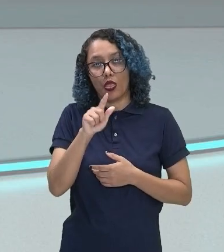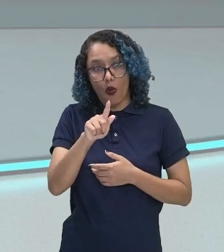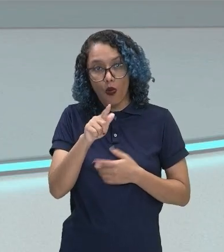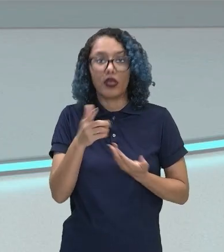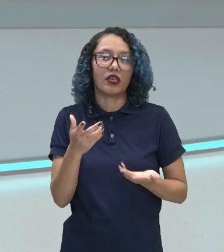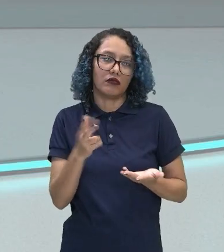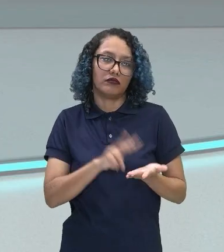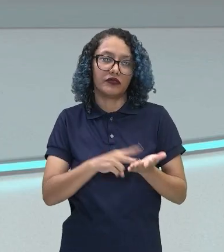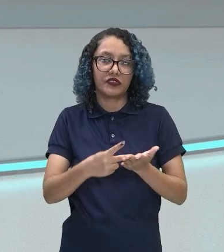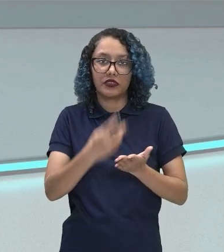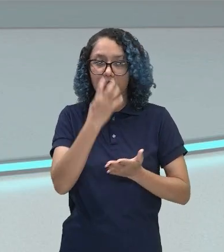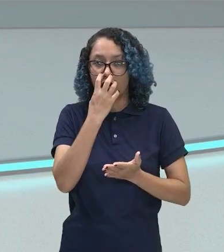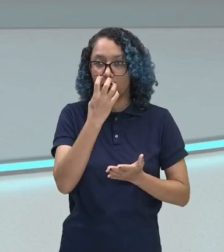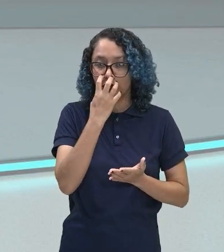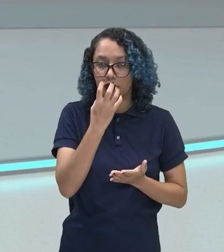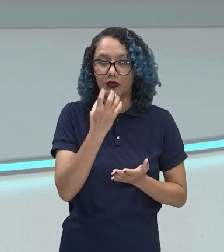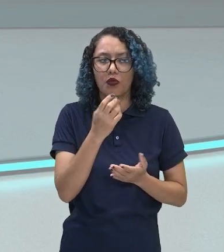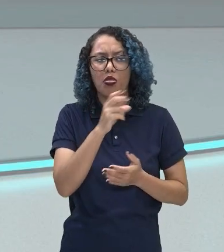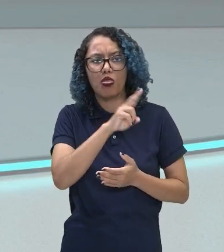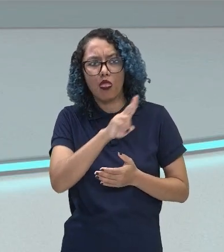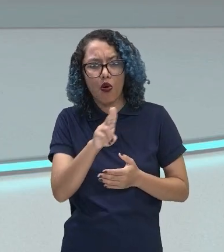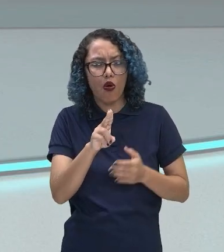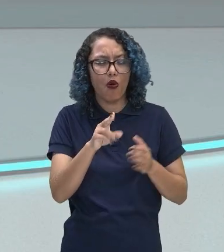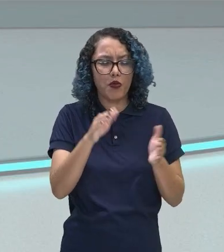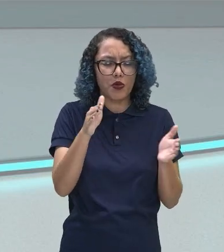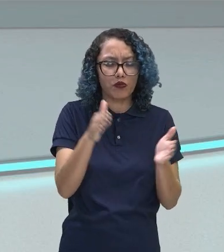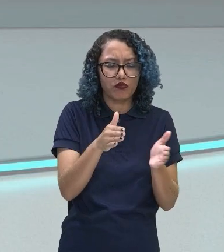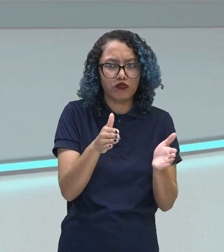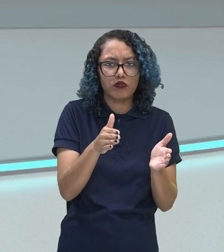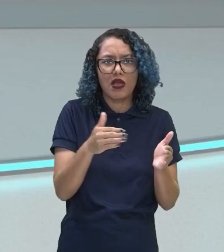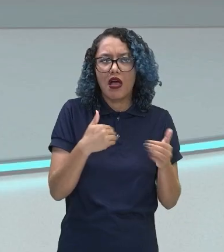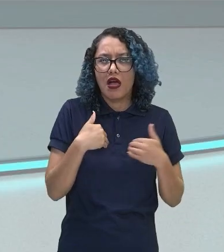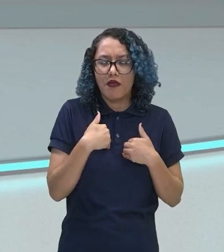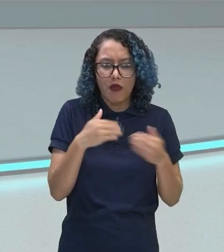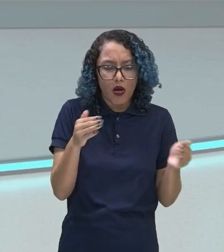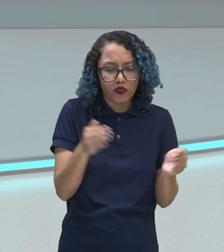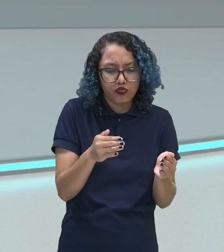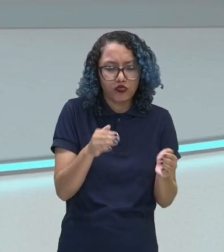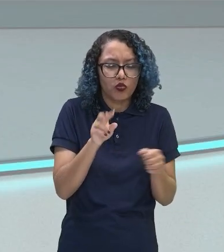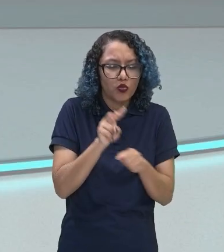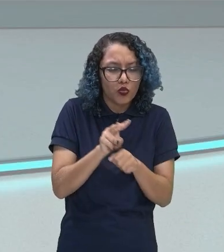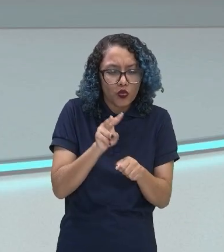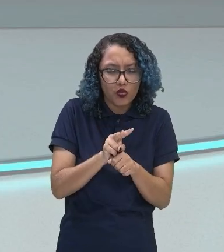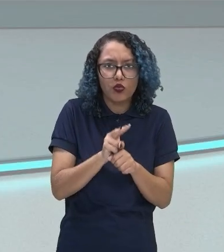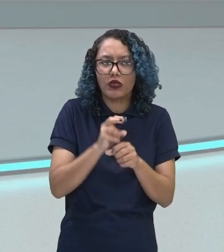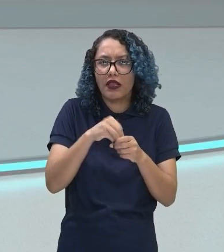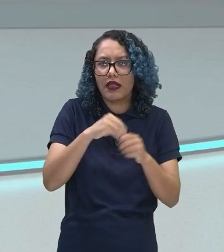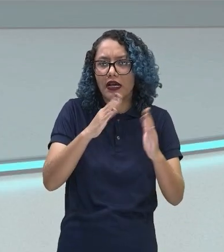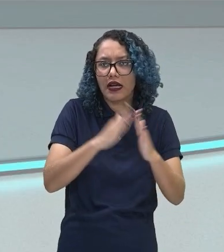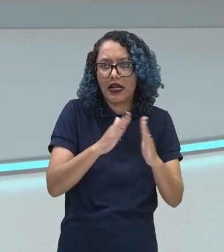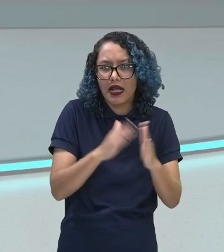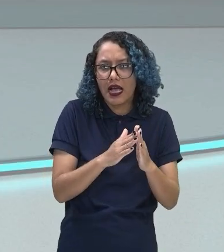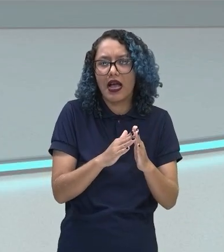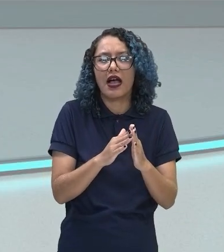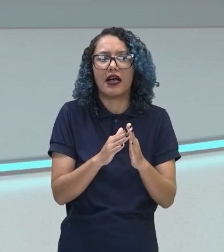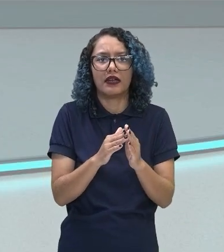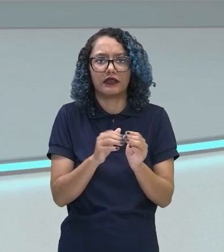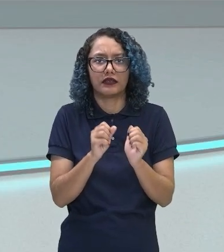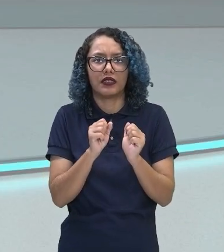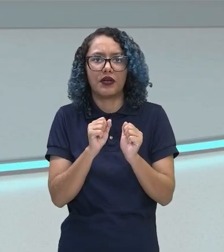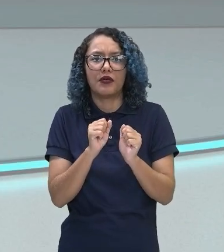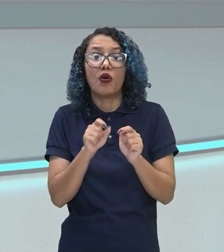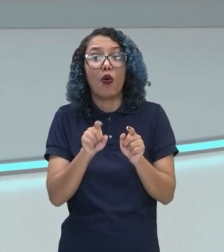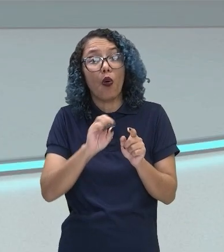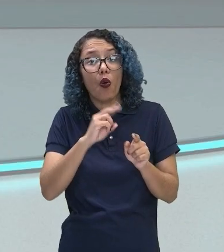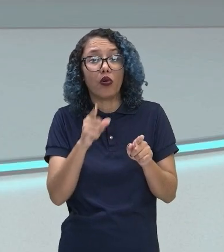ele é um substantivo. Como é que é o nome daquele animalzinho que normalmente a gente tem de estimação, que serve para inúmeras atividades, para caça,